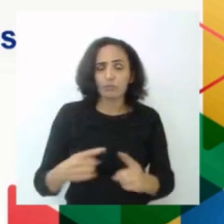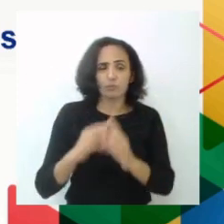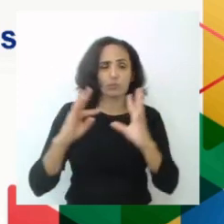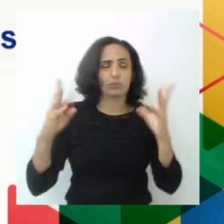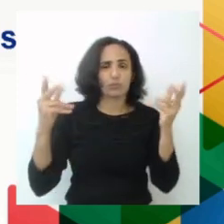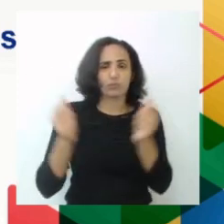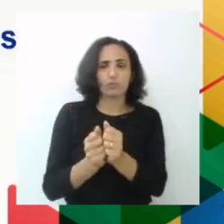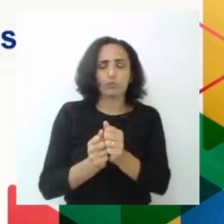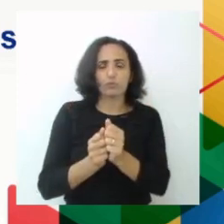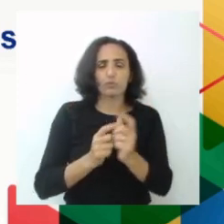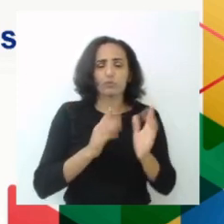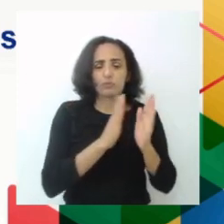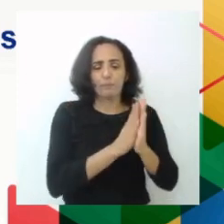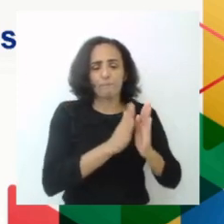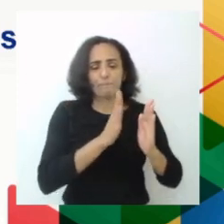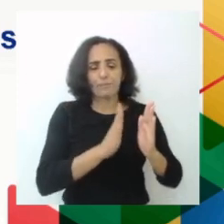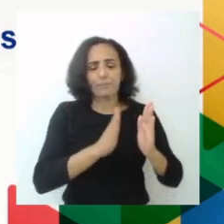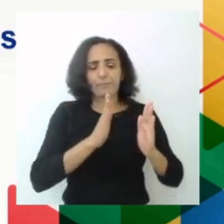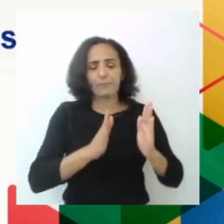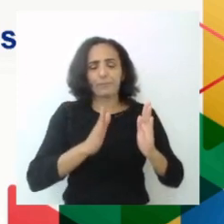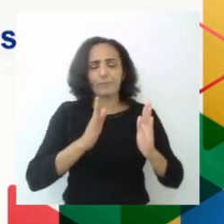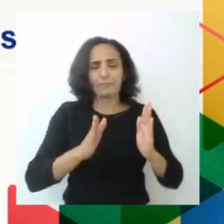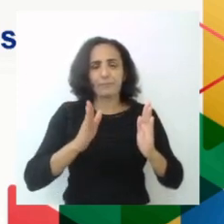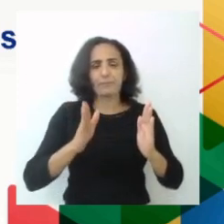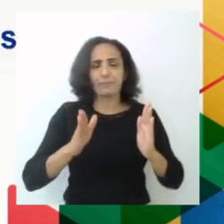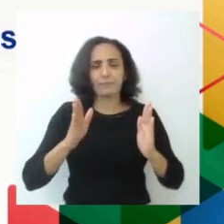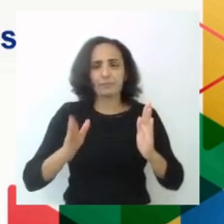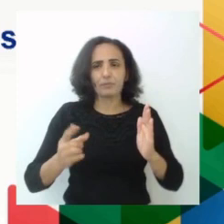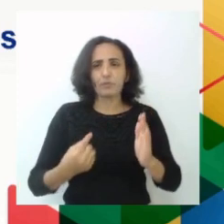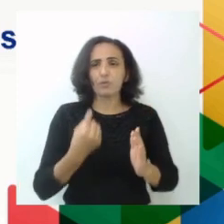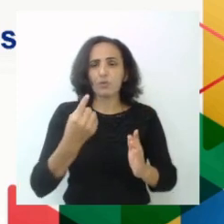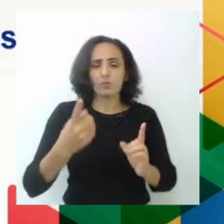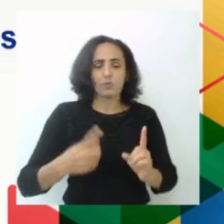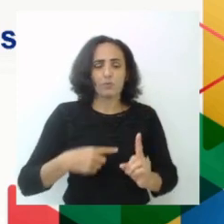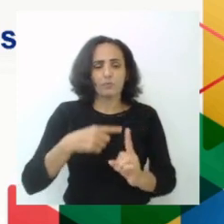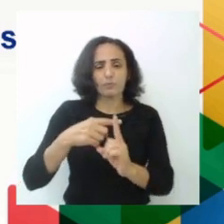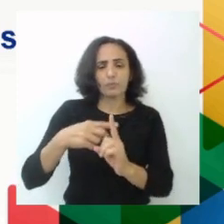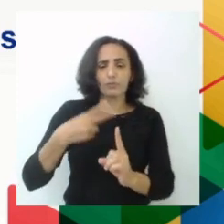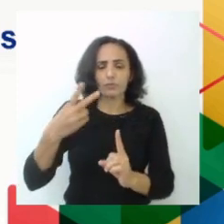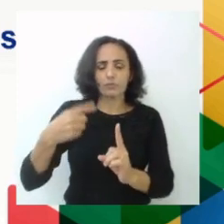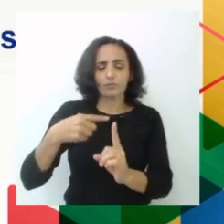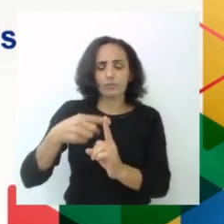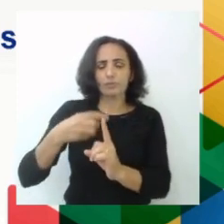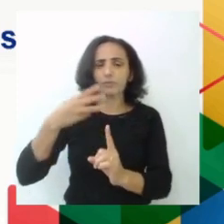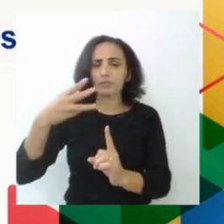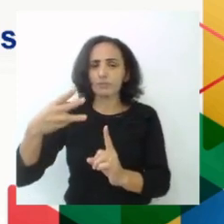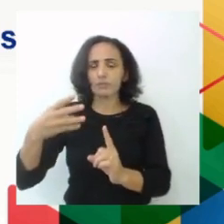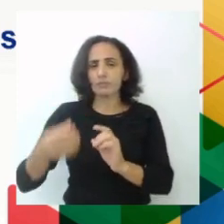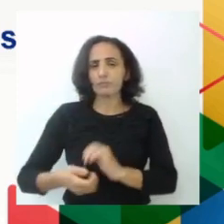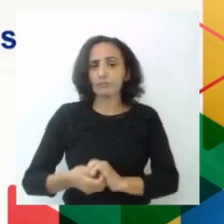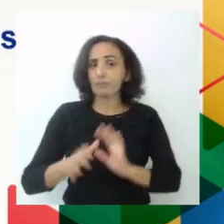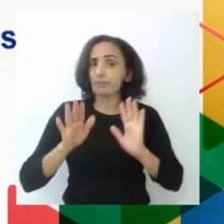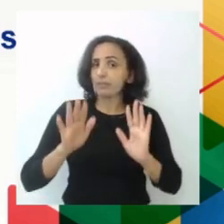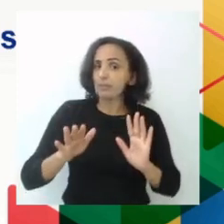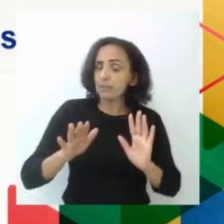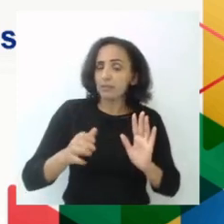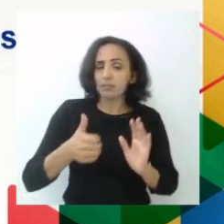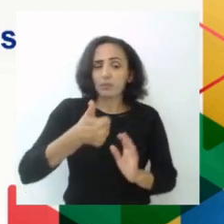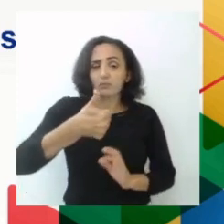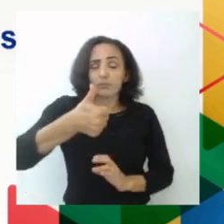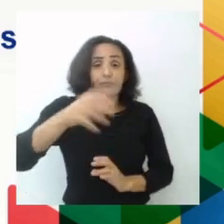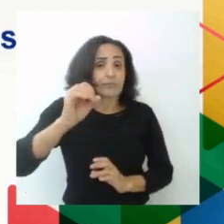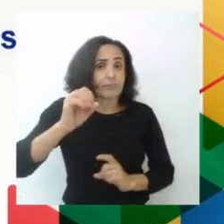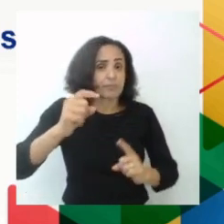6. Nas dezenas, eu vou aparecer 1, mais 2, mais 3, mais 4. Porém, é dezena, eu devo multiplicar